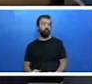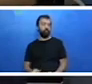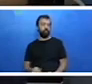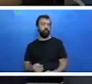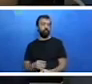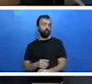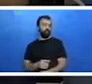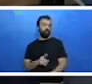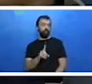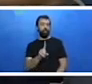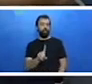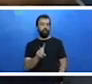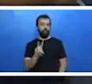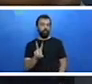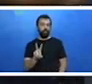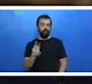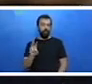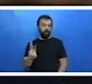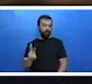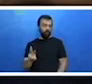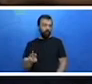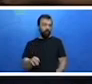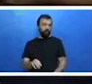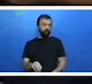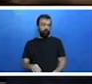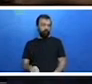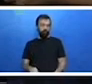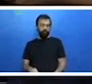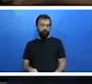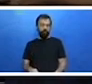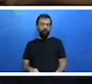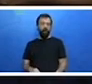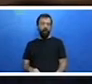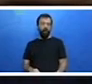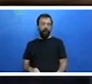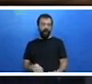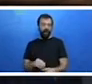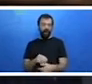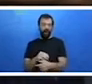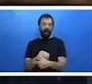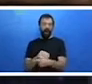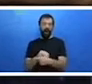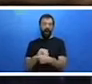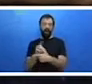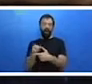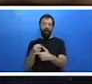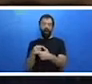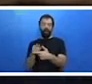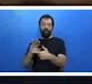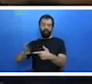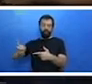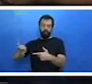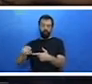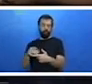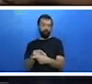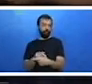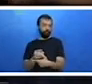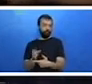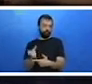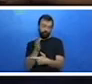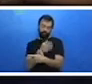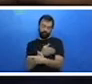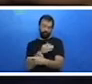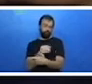de fazer. Tenho 123 inteiros, vou voltar uma casinha com a vírgula. E